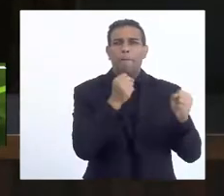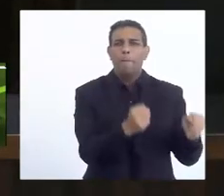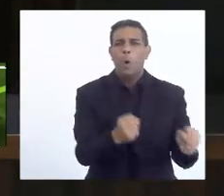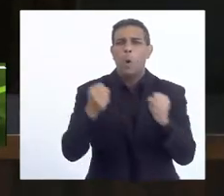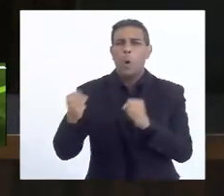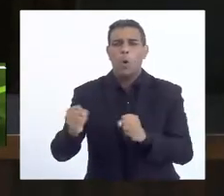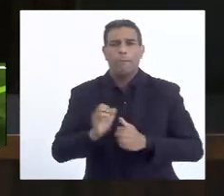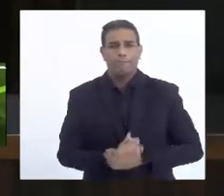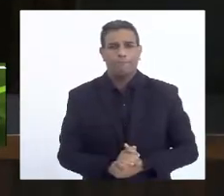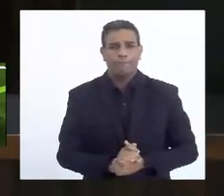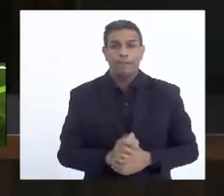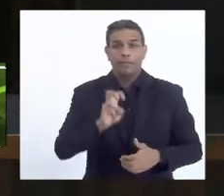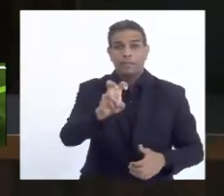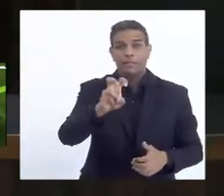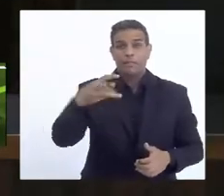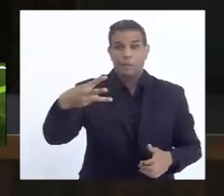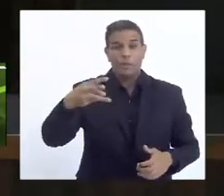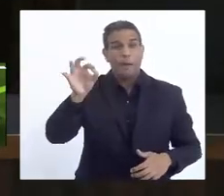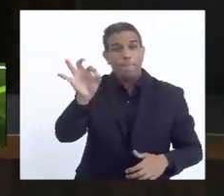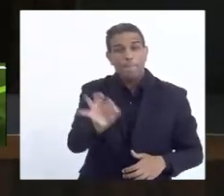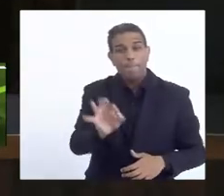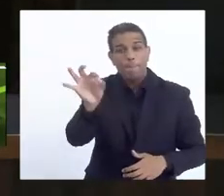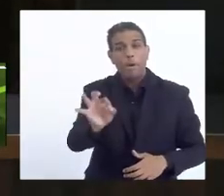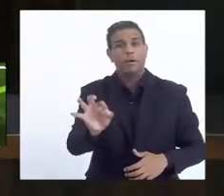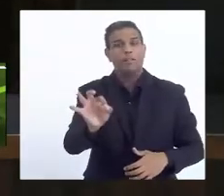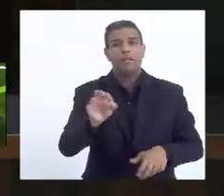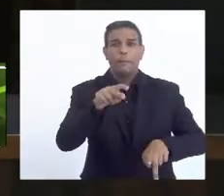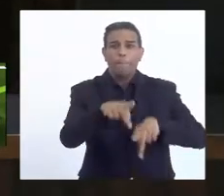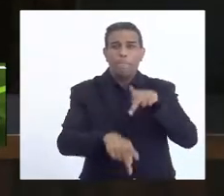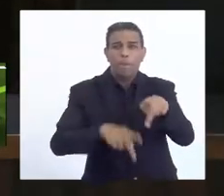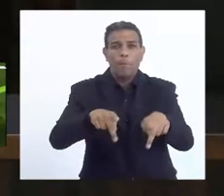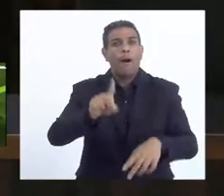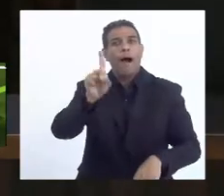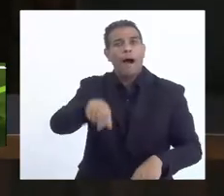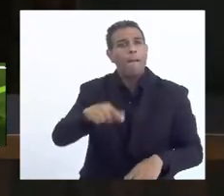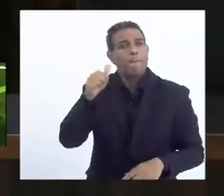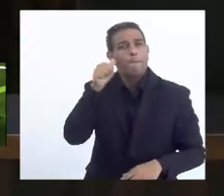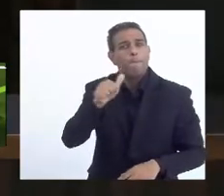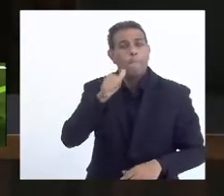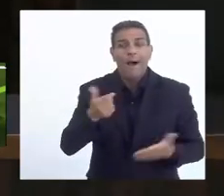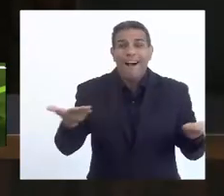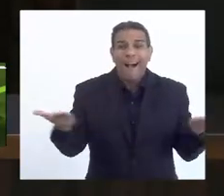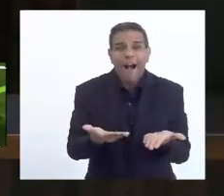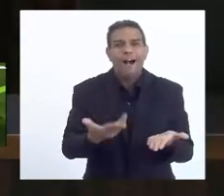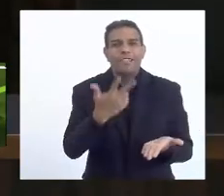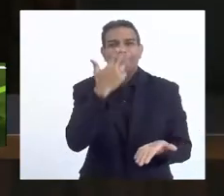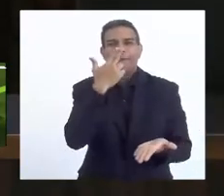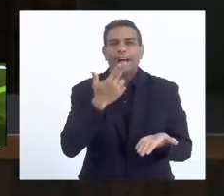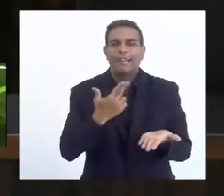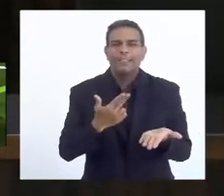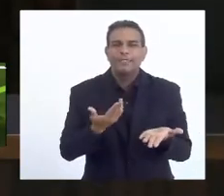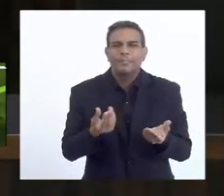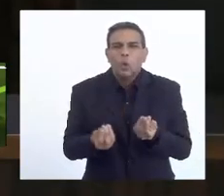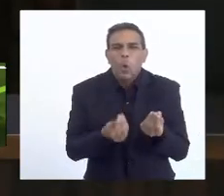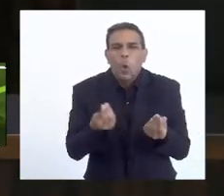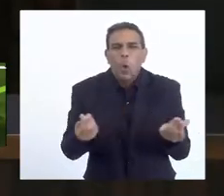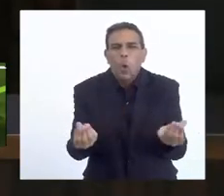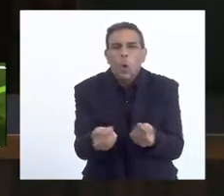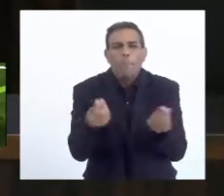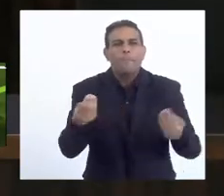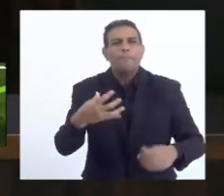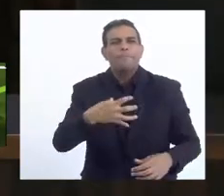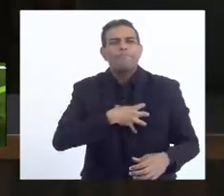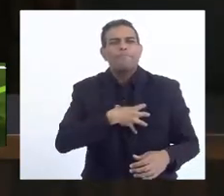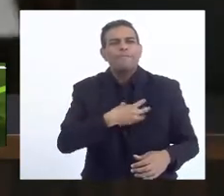Somos 53% da população. E estamos vivenciando essa violência todos